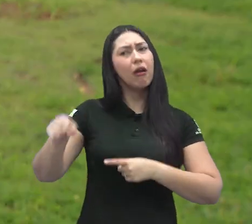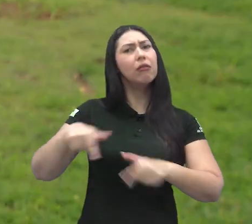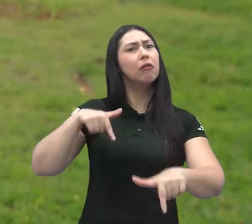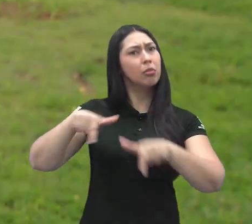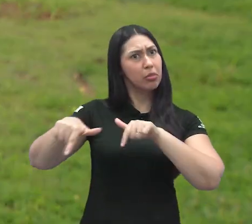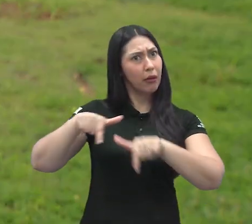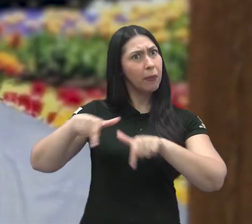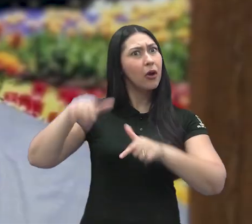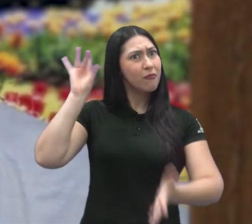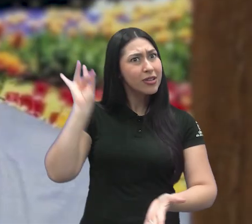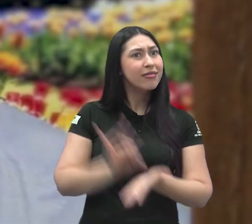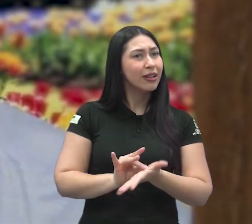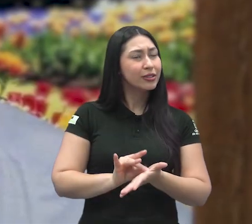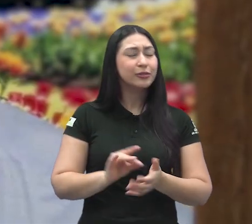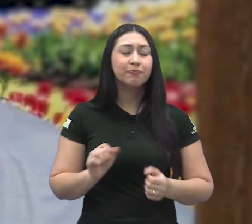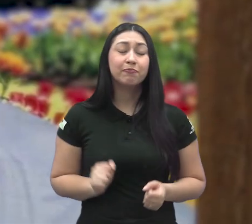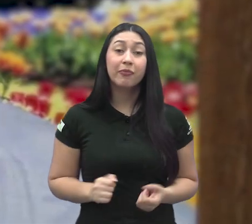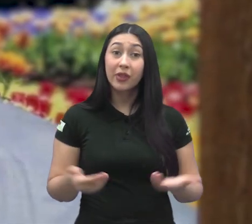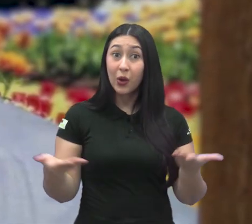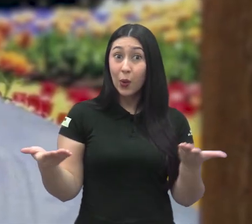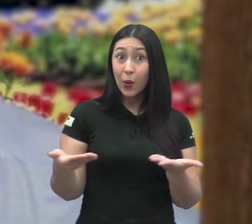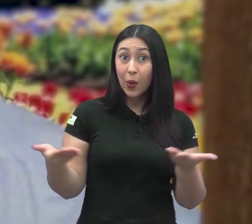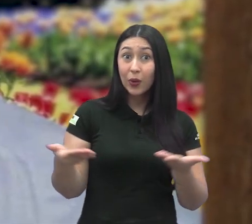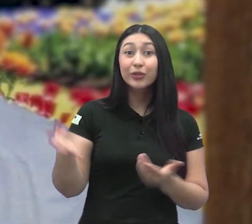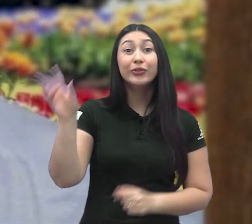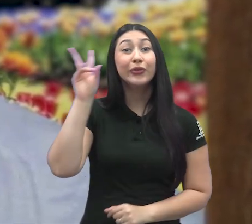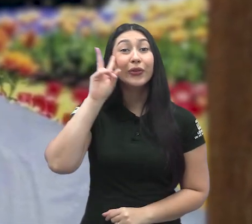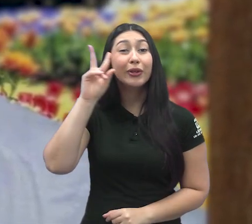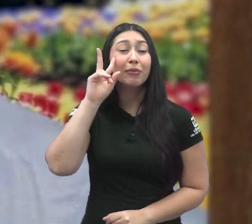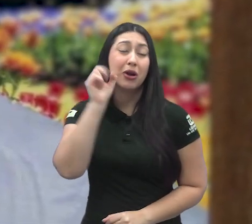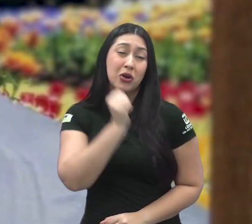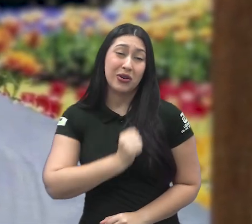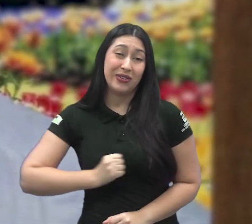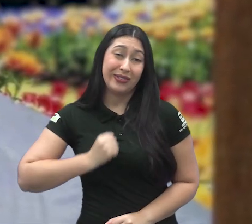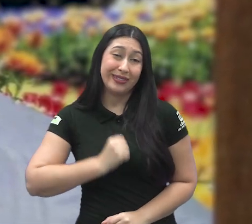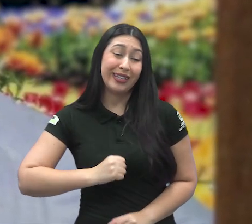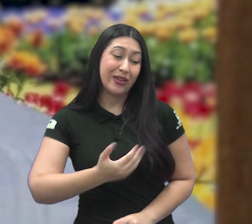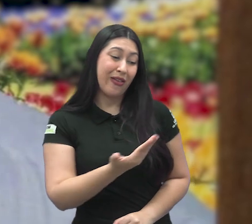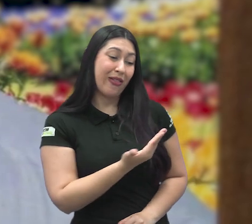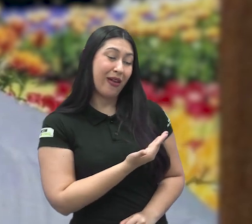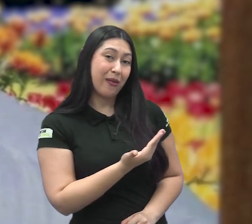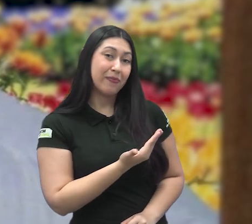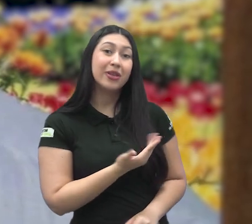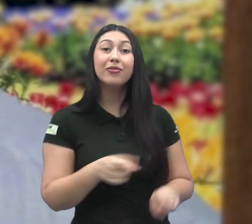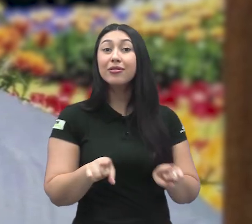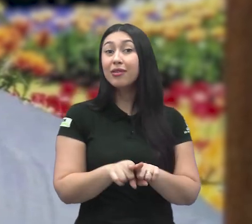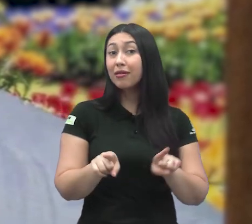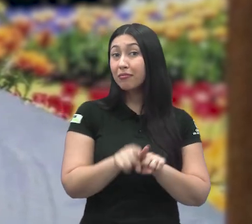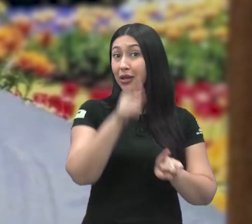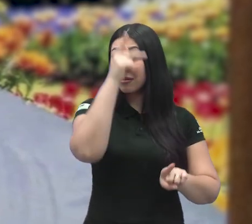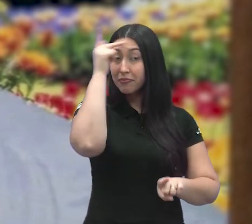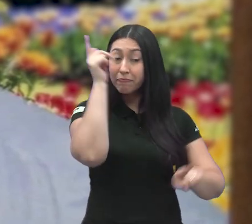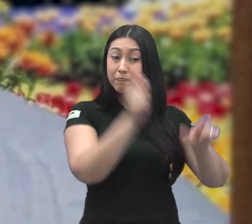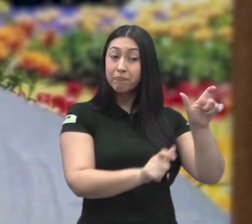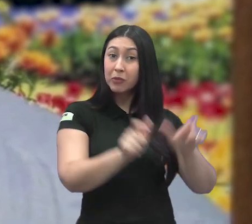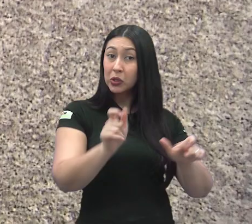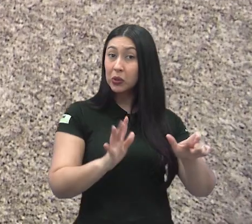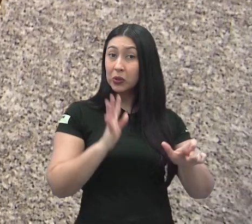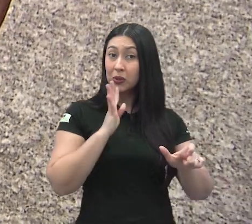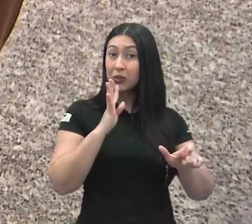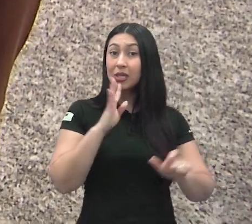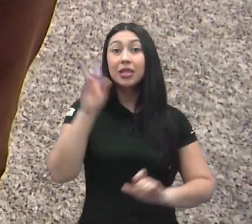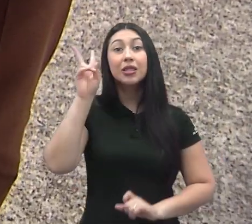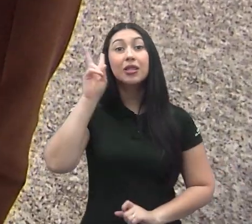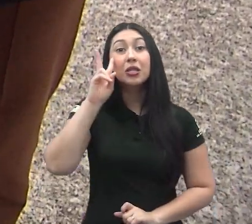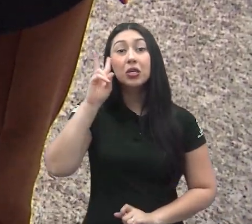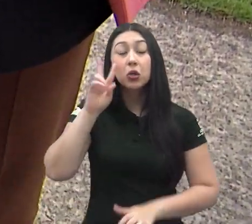ele fez. Hoje, seu Zé Carlos é lembrado com saudade pelos amigos e pessoas que o conheciam.